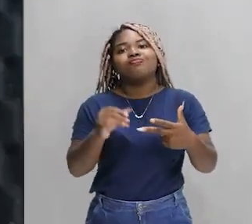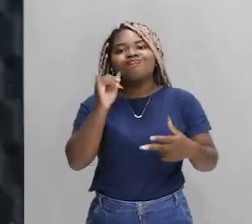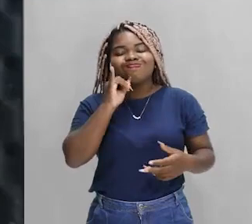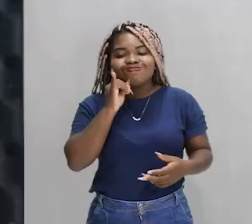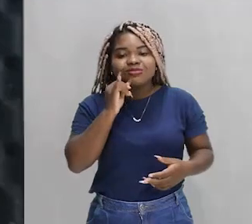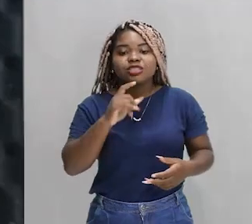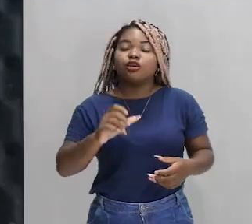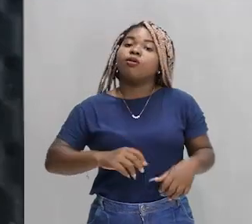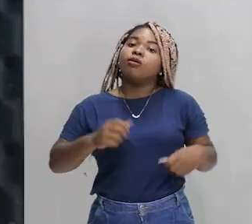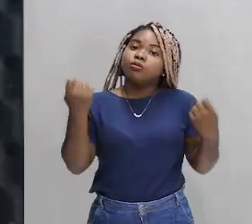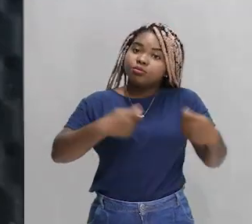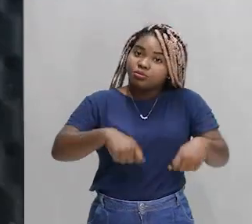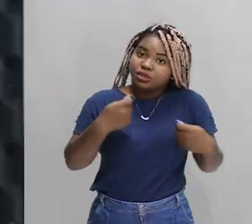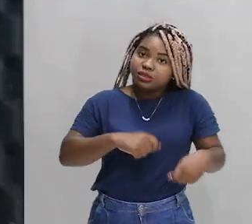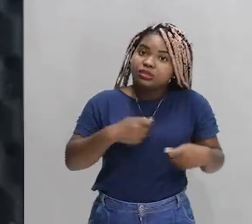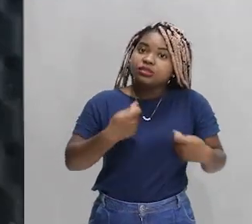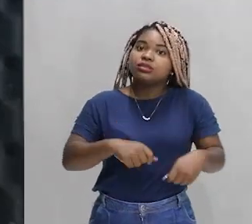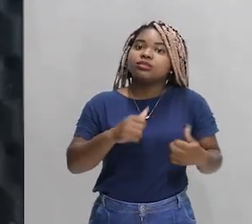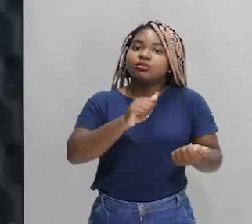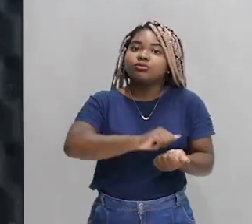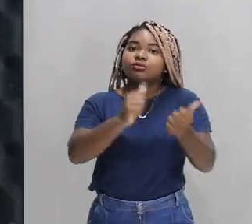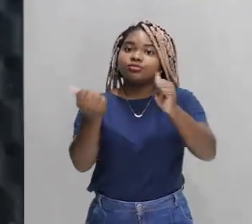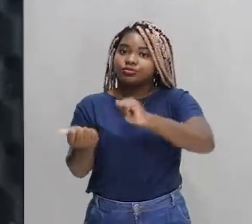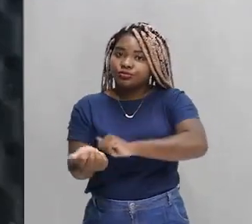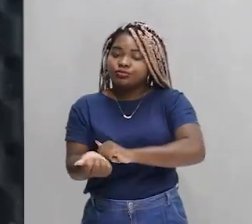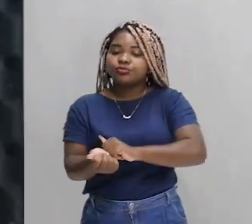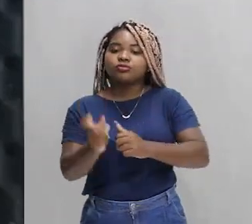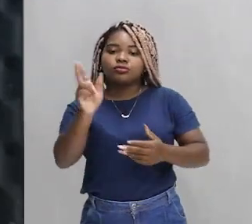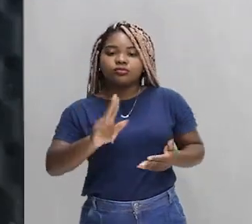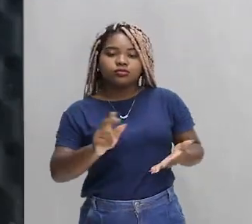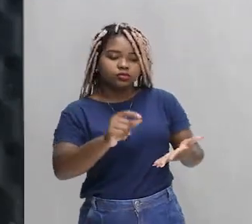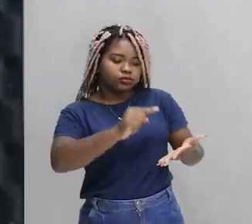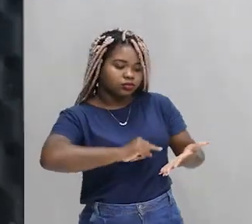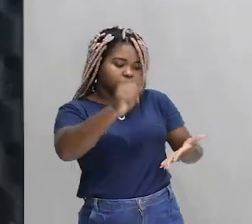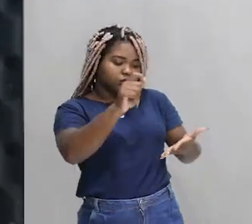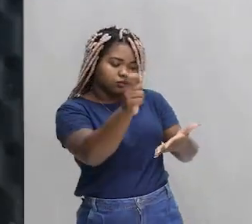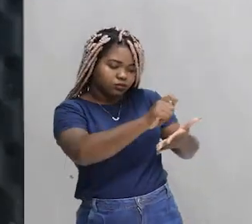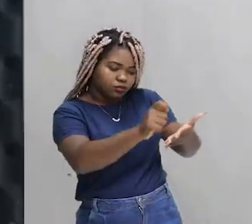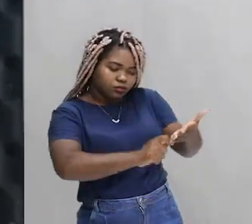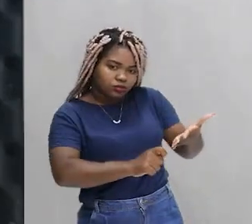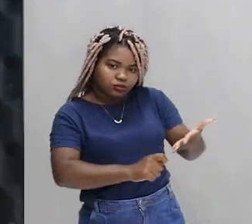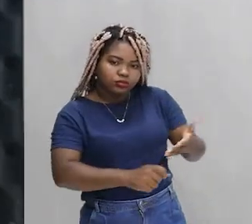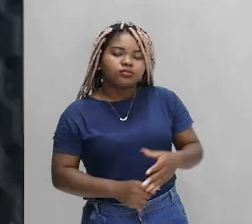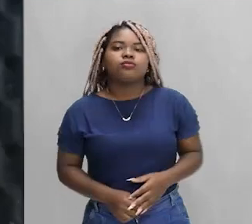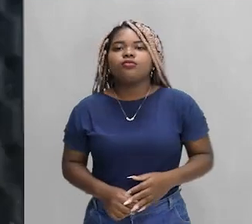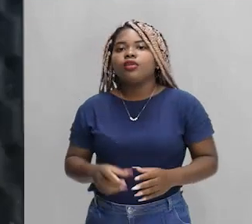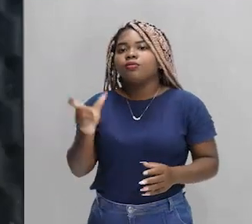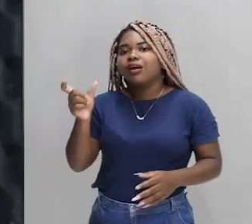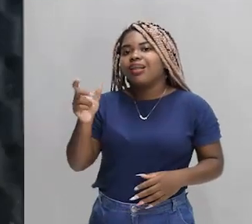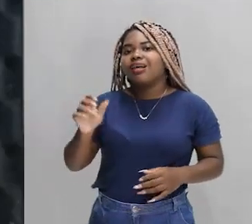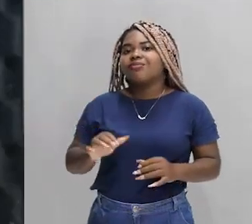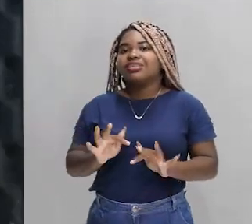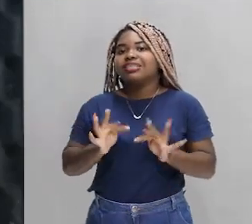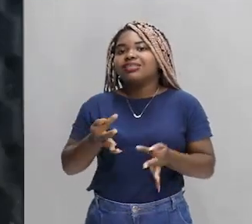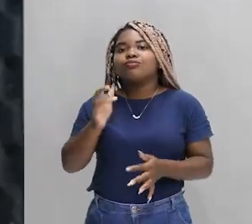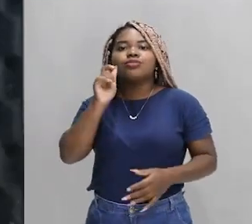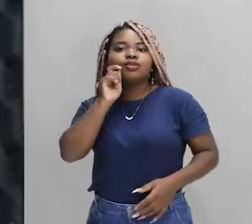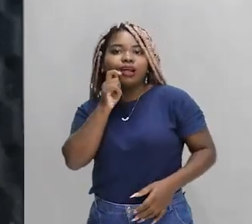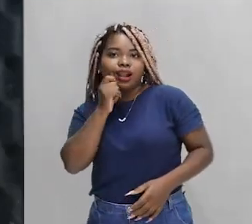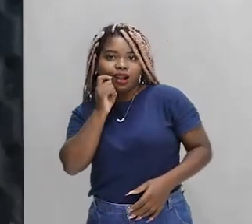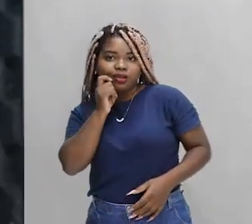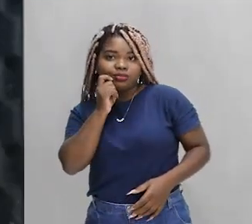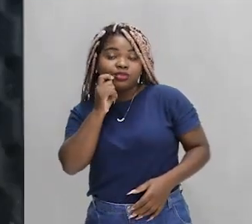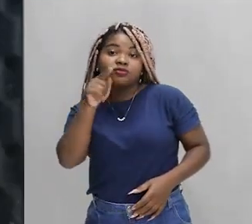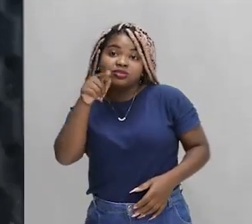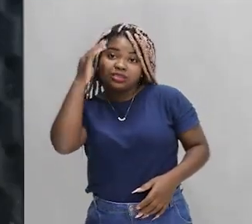de acentuar as palavras. Muitas vezes vocês sabem que aquela palavra, palavras simples como, por exemplo, lápis. Vocês sabem que a palavra lápis tem